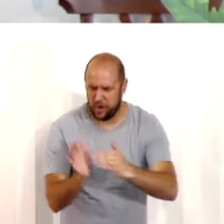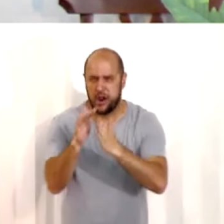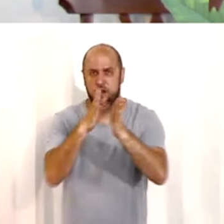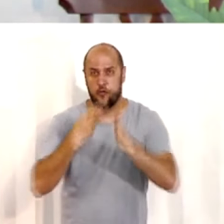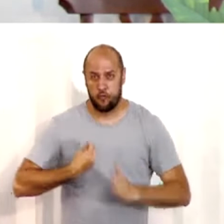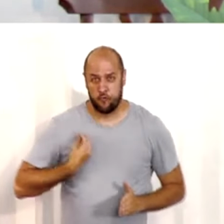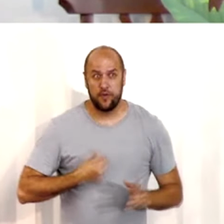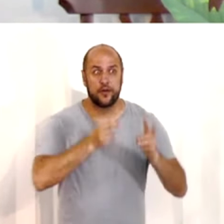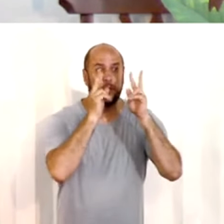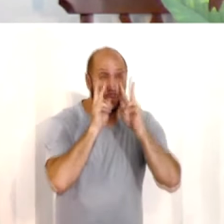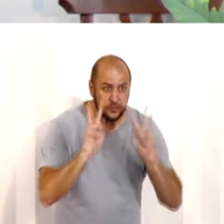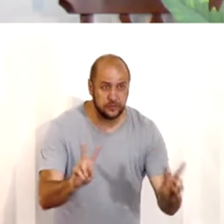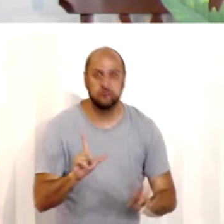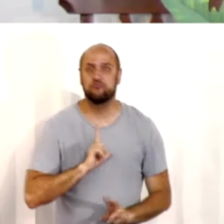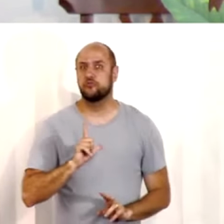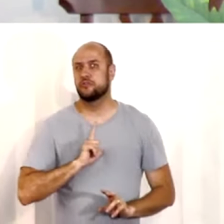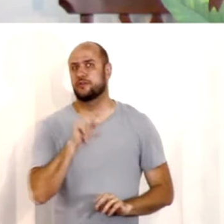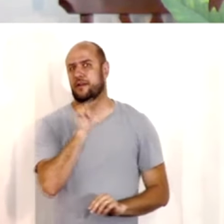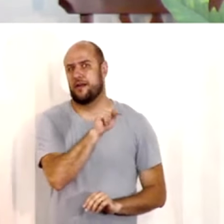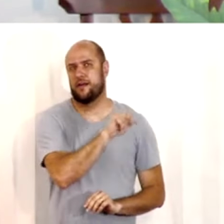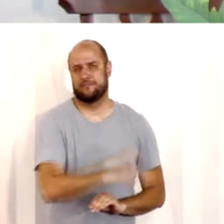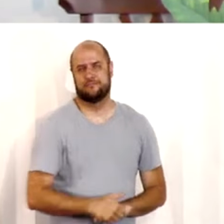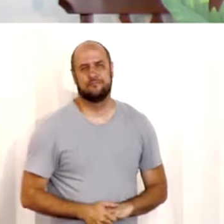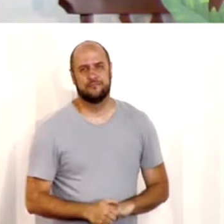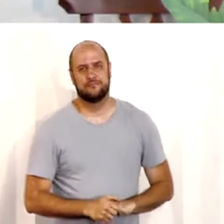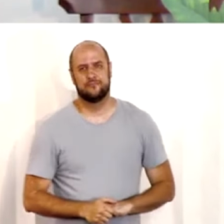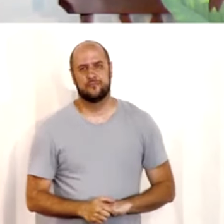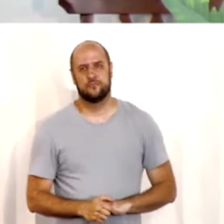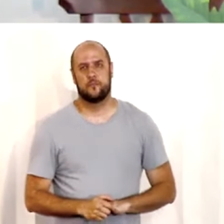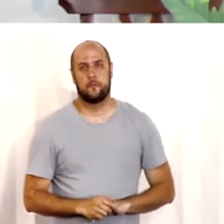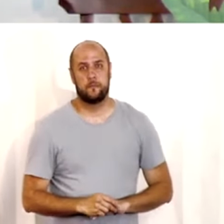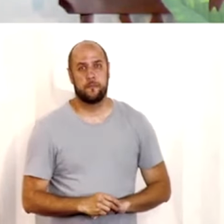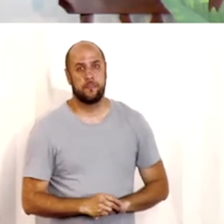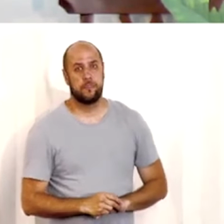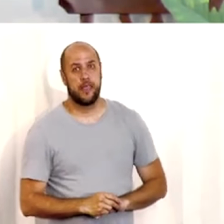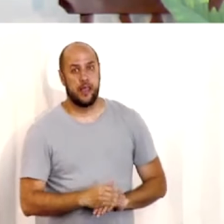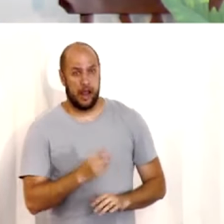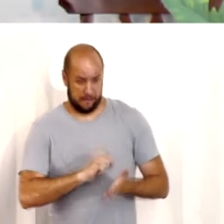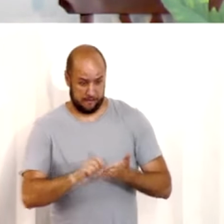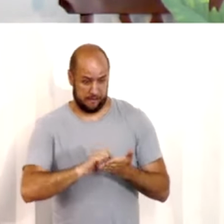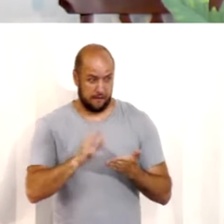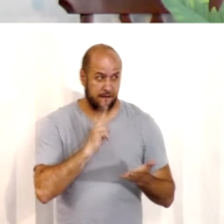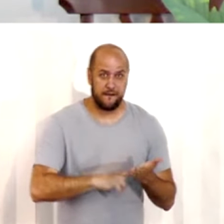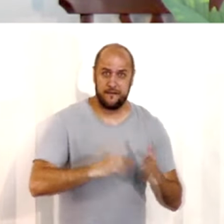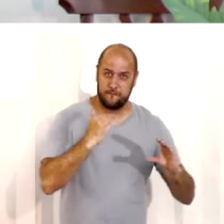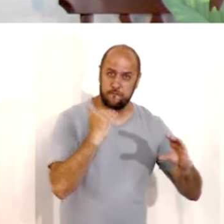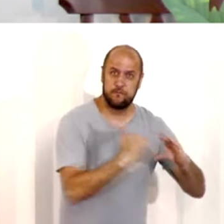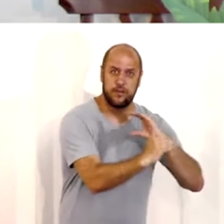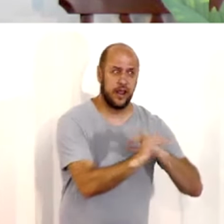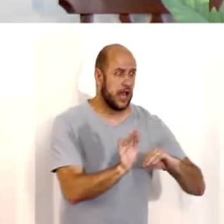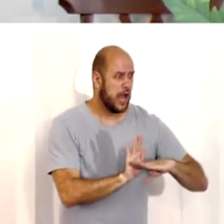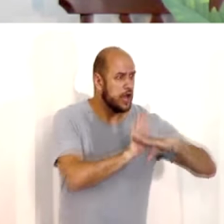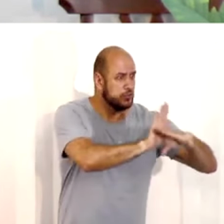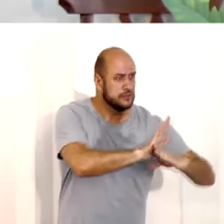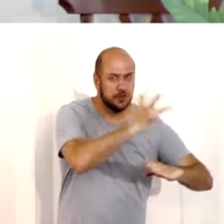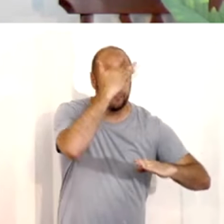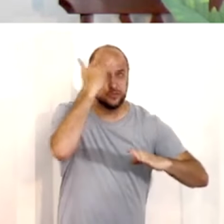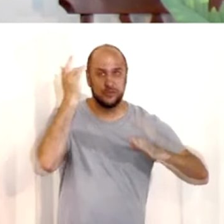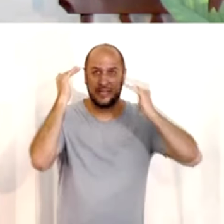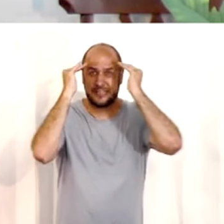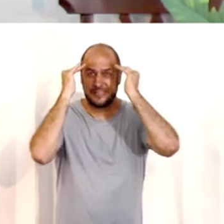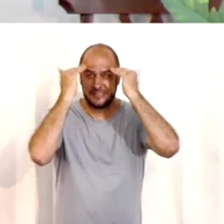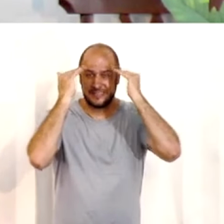geração. Era para esses que o autor estava conversando, estava falando, estava ajudando-os a se localizarem na